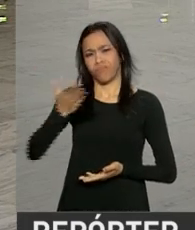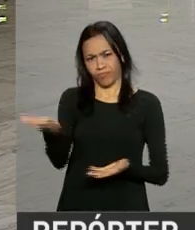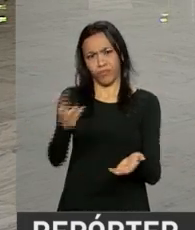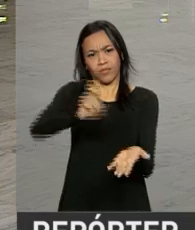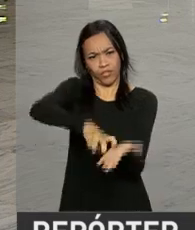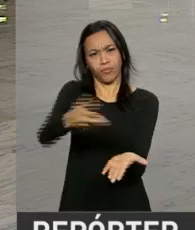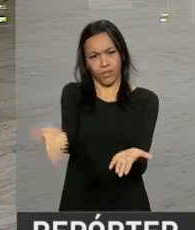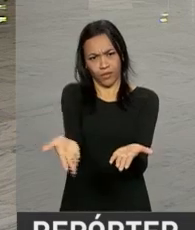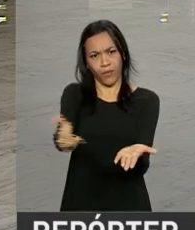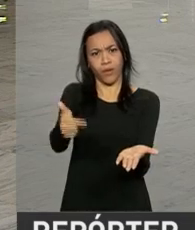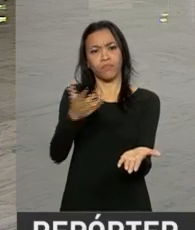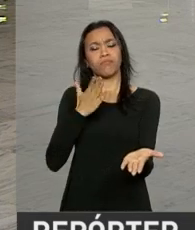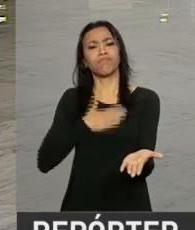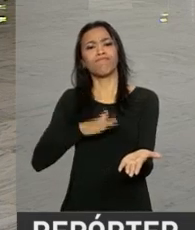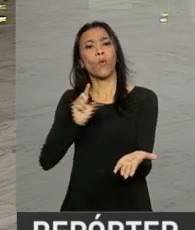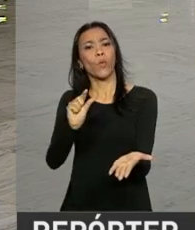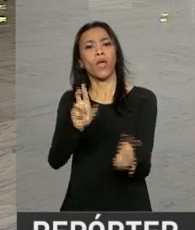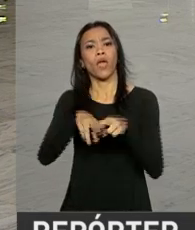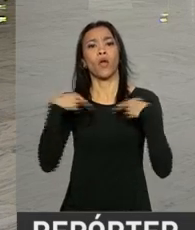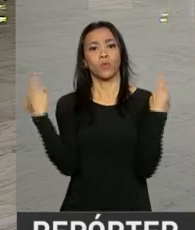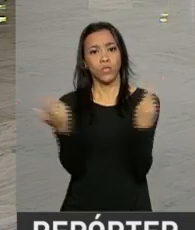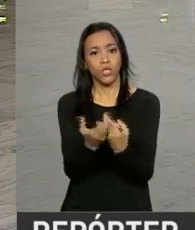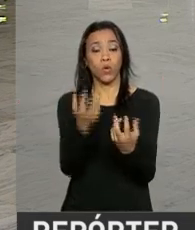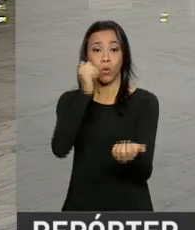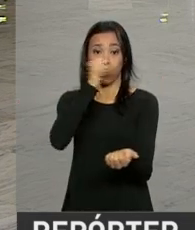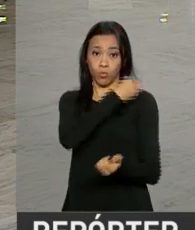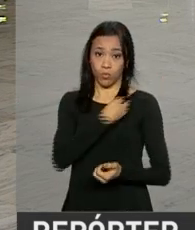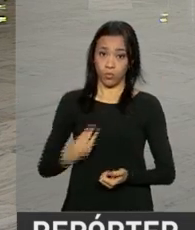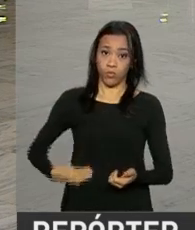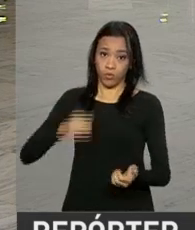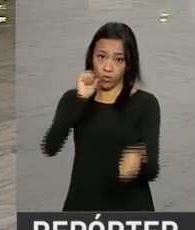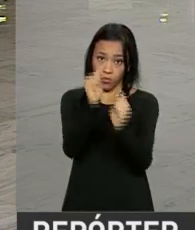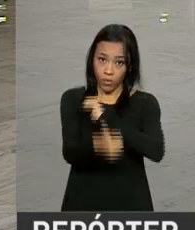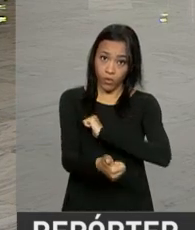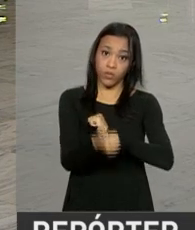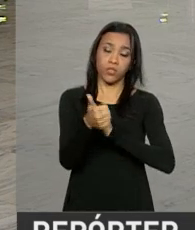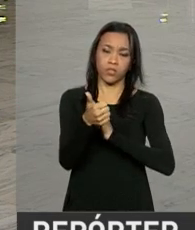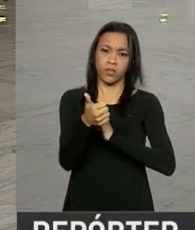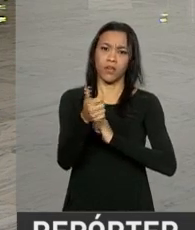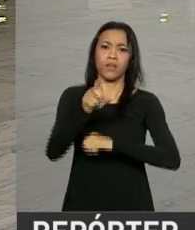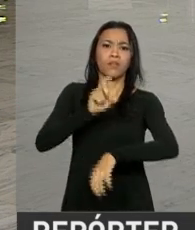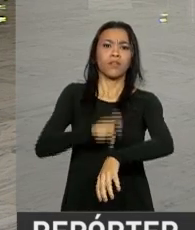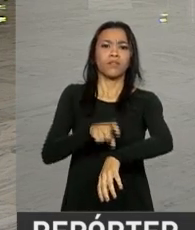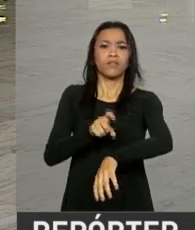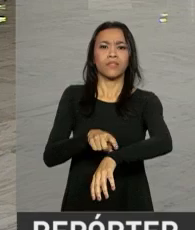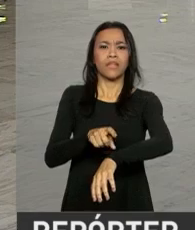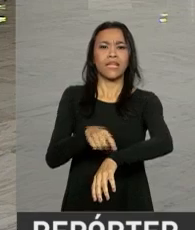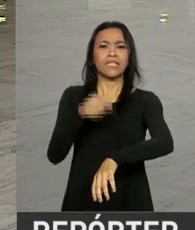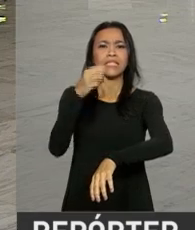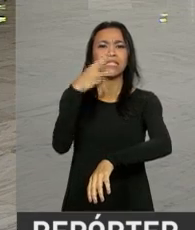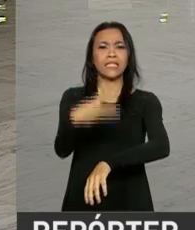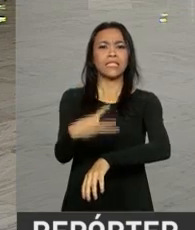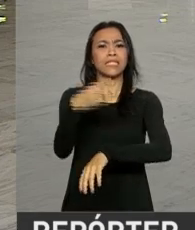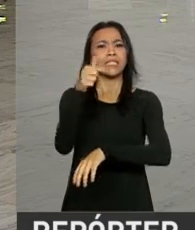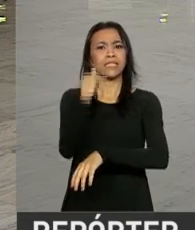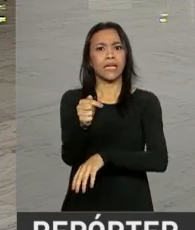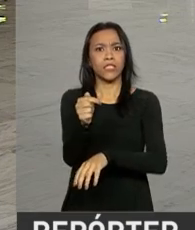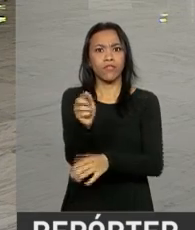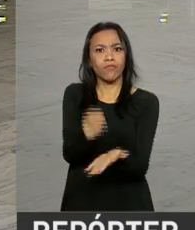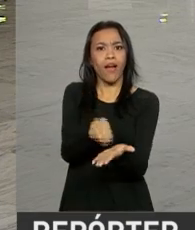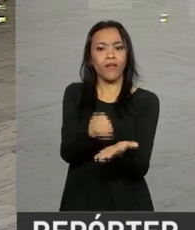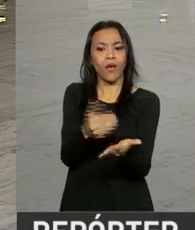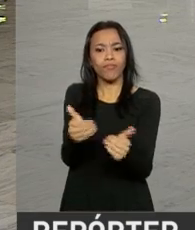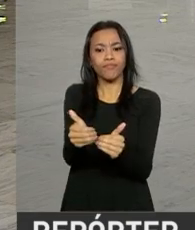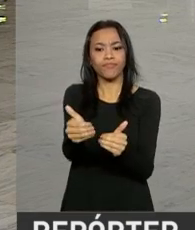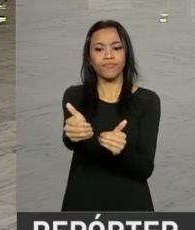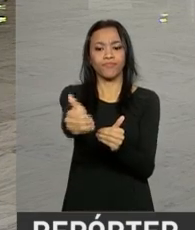em exercício se reúne com o ministro do Esporte, Leonardo Pisciani. Essa reunião acontece há 37 dias do início dos Jogos